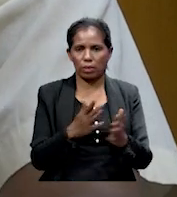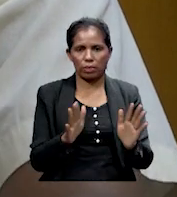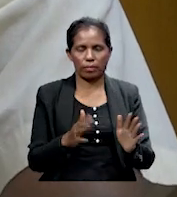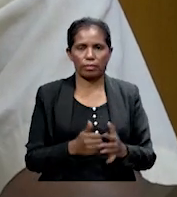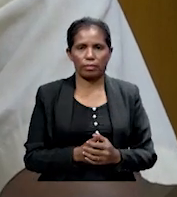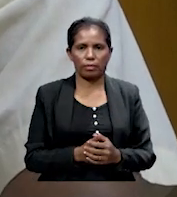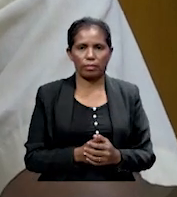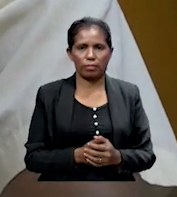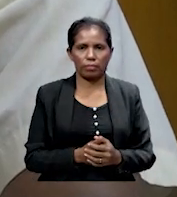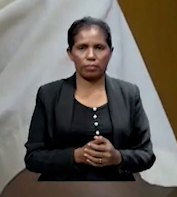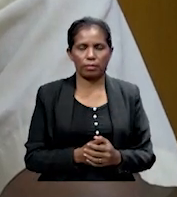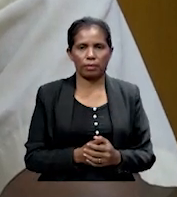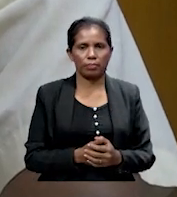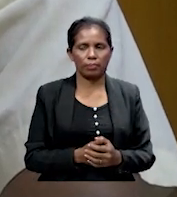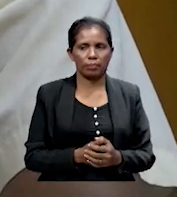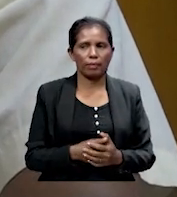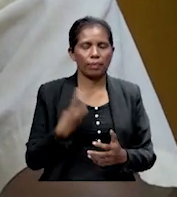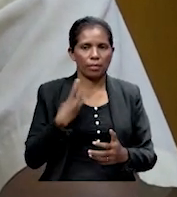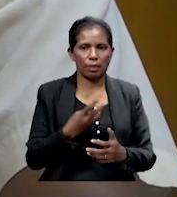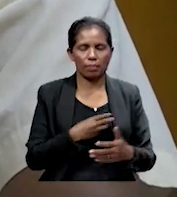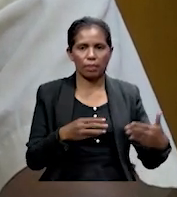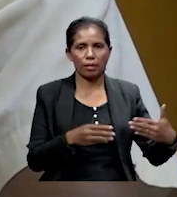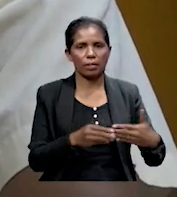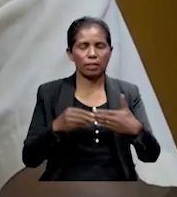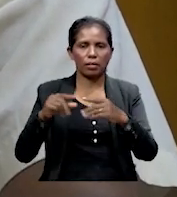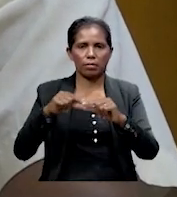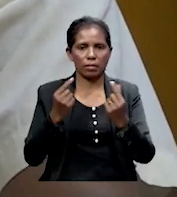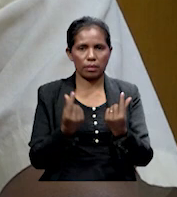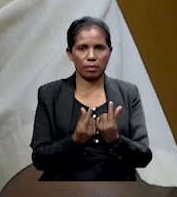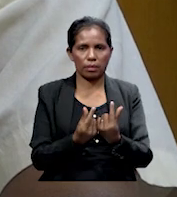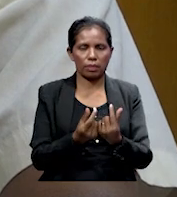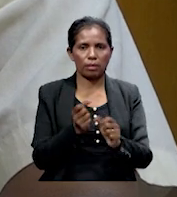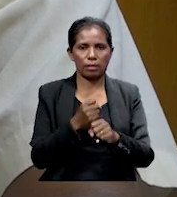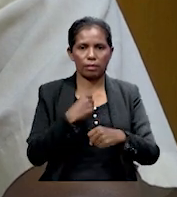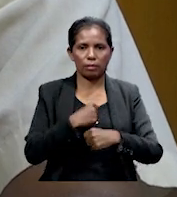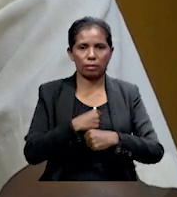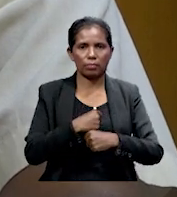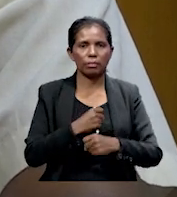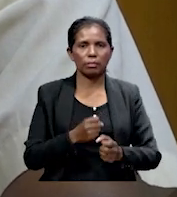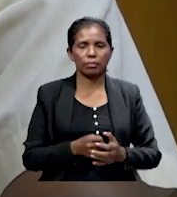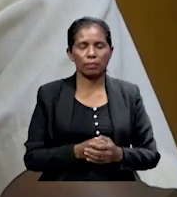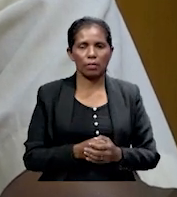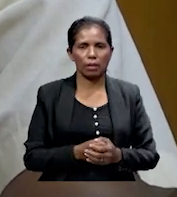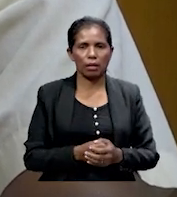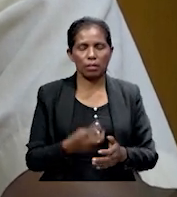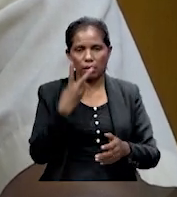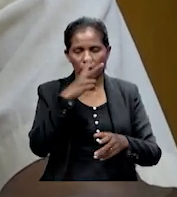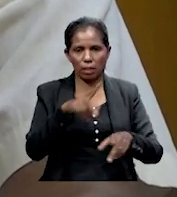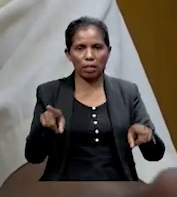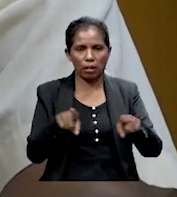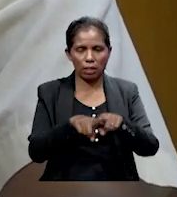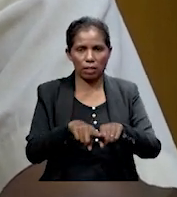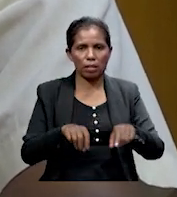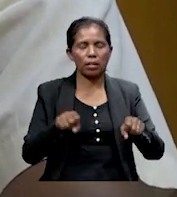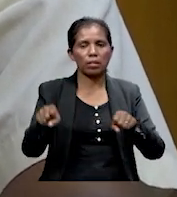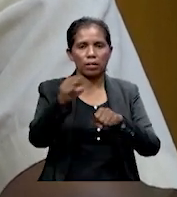a mim se de organizar quedas a minha equipa o di halo reparação ba sistema, hamutu